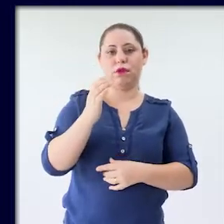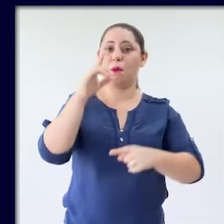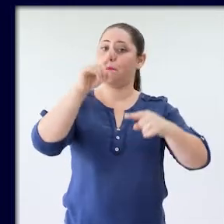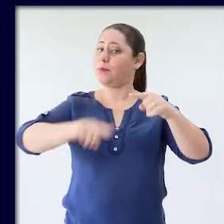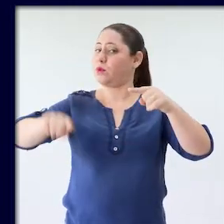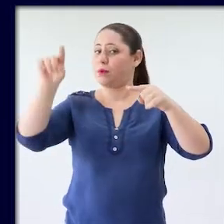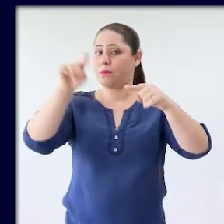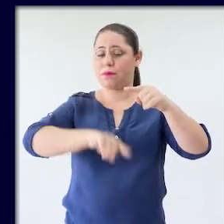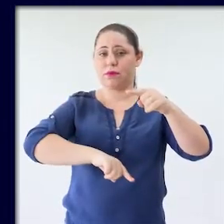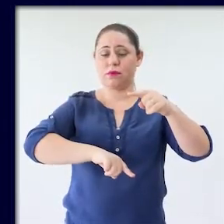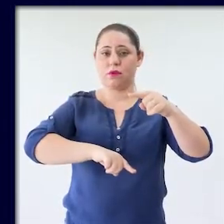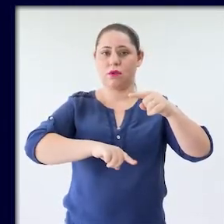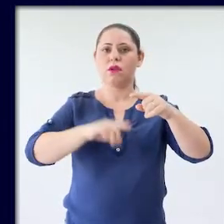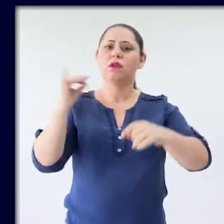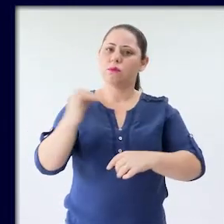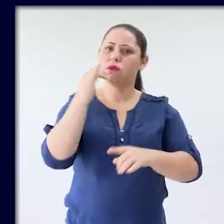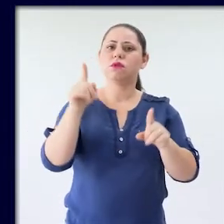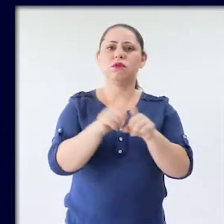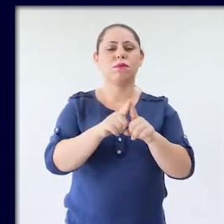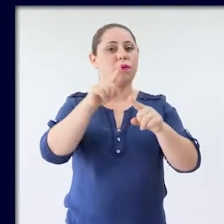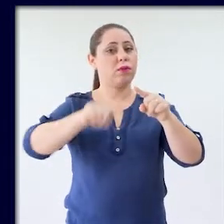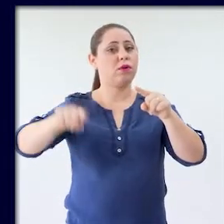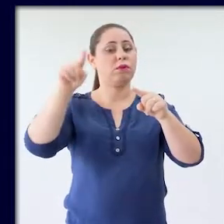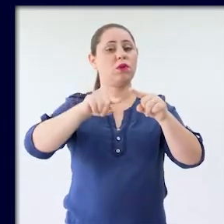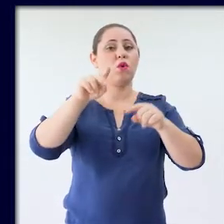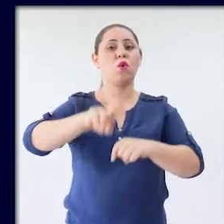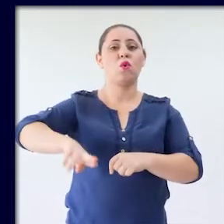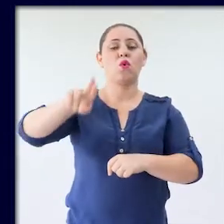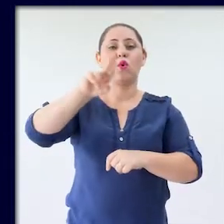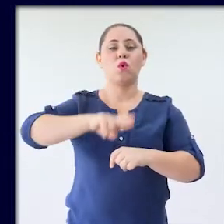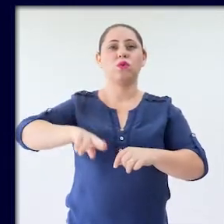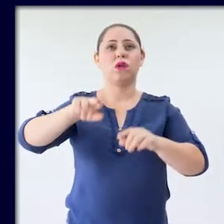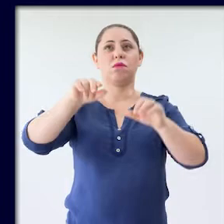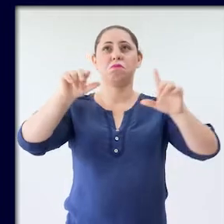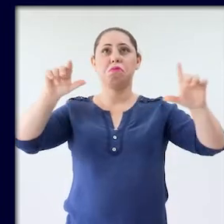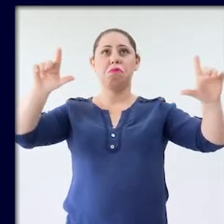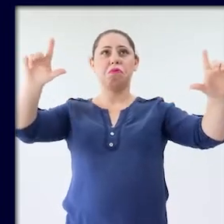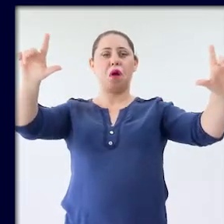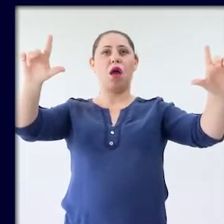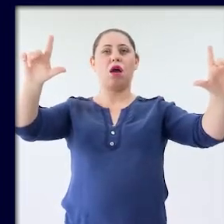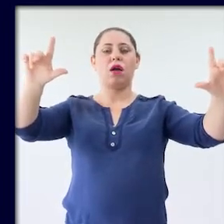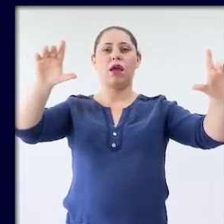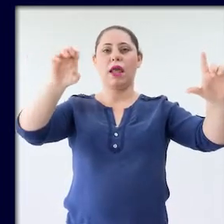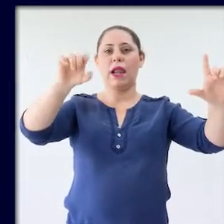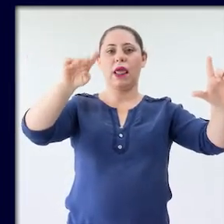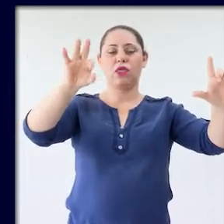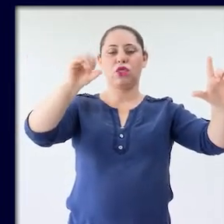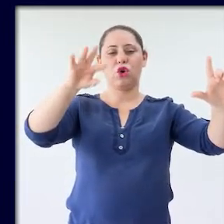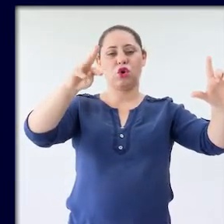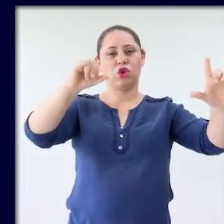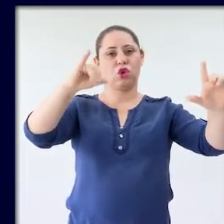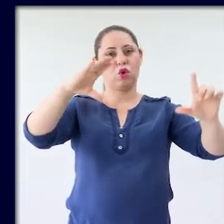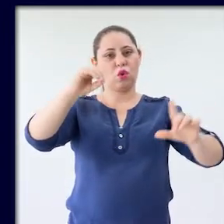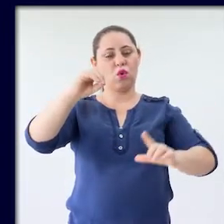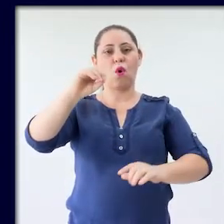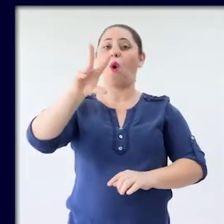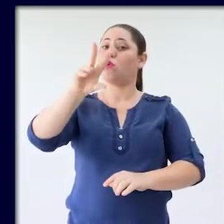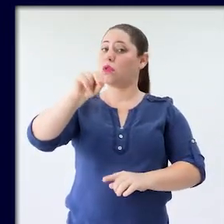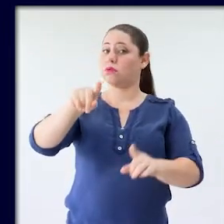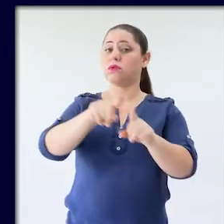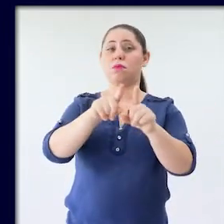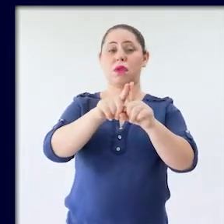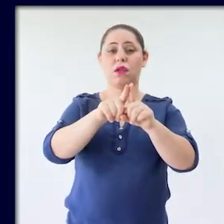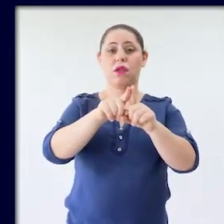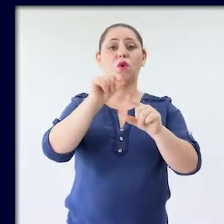é proibida. Uma coisa importante também que foi proibida, a utilização de outdoor, seja eletrônico ou não.